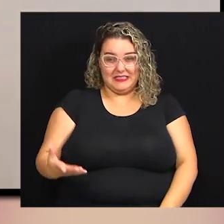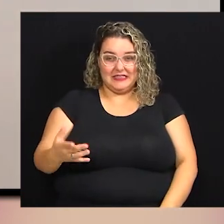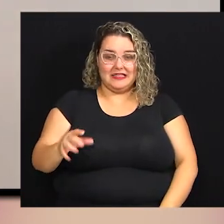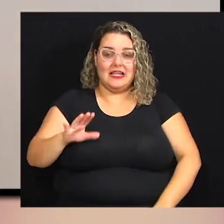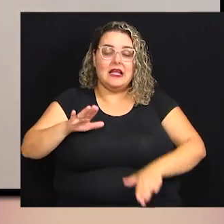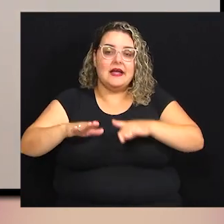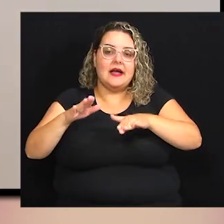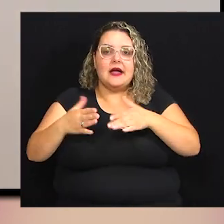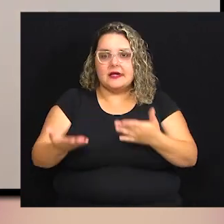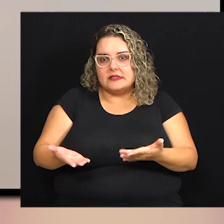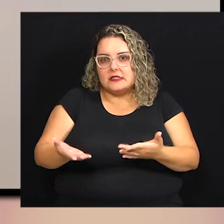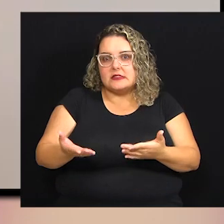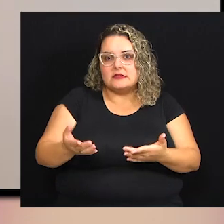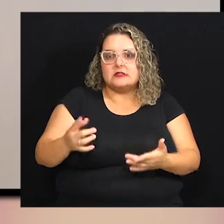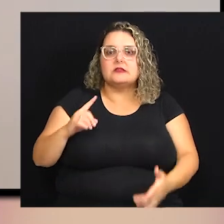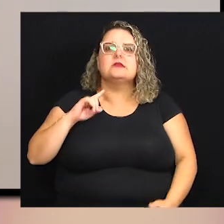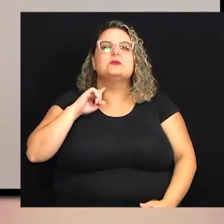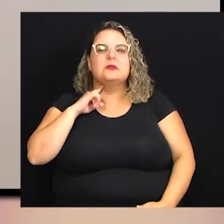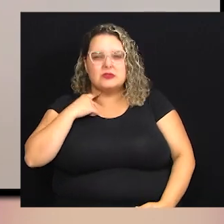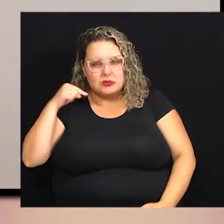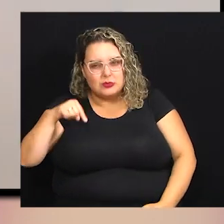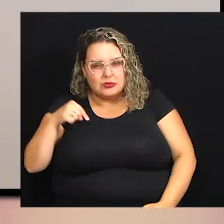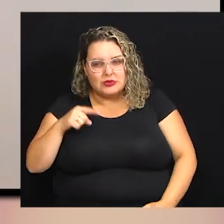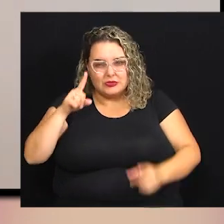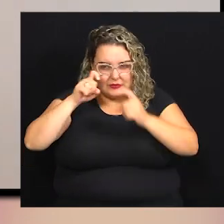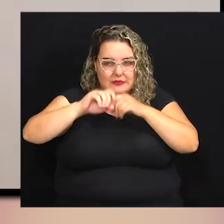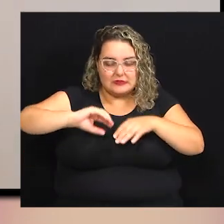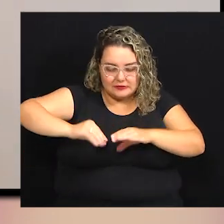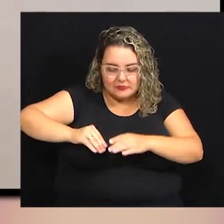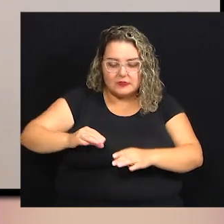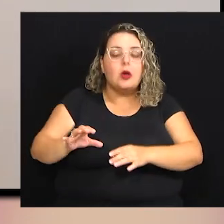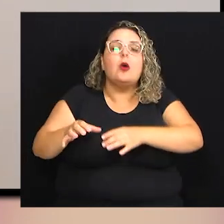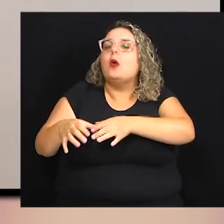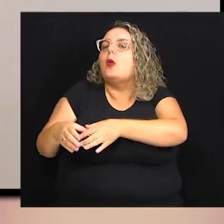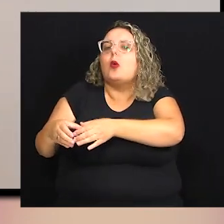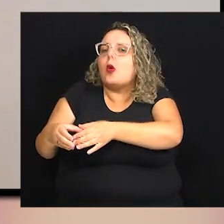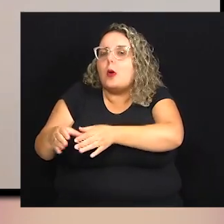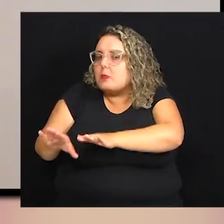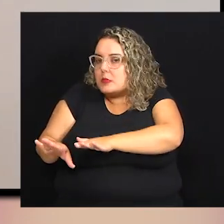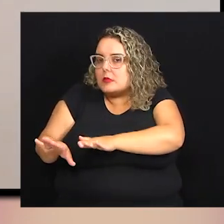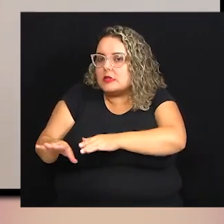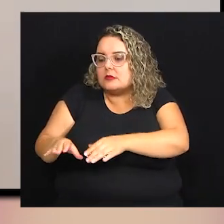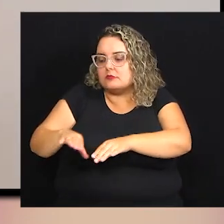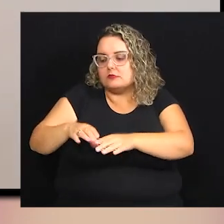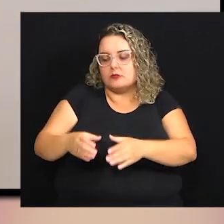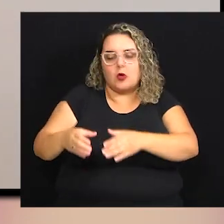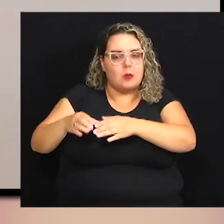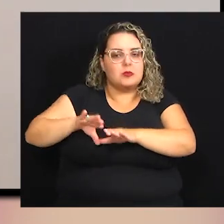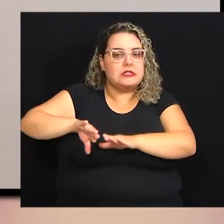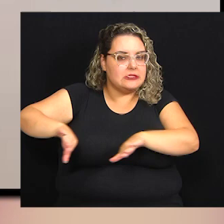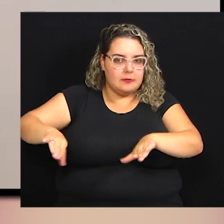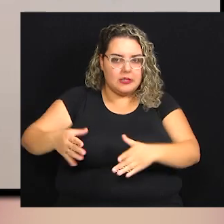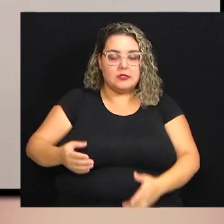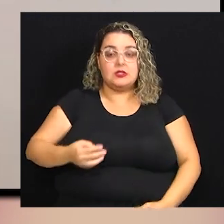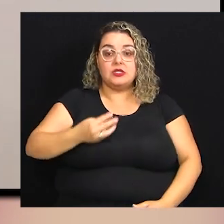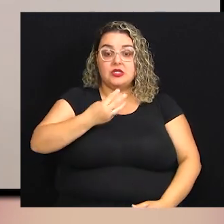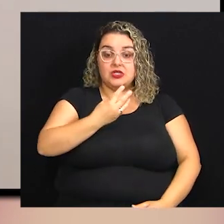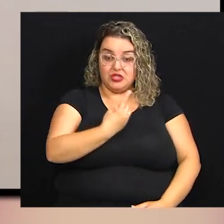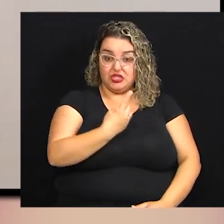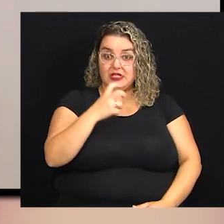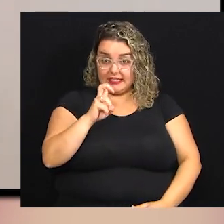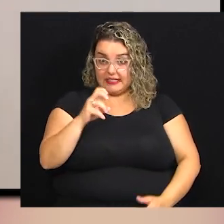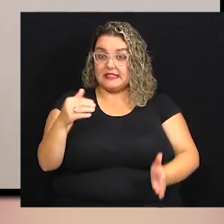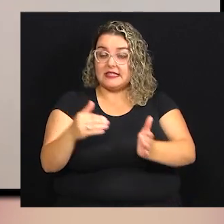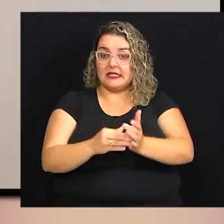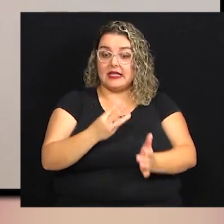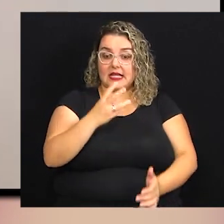aquela manchinha, né? É Uhum. difícil lavar. Então, deixar só um copinho para você e de 15 a 30